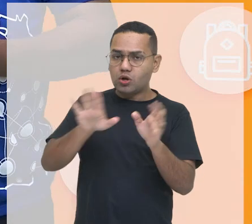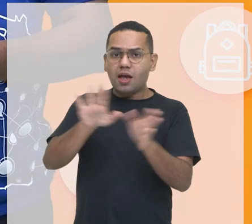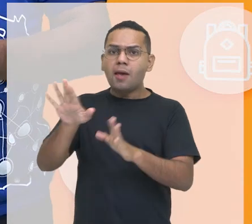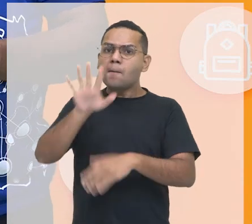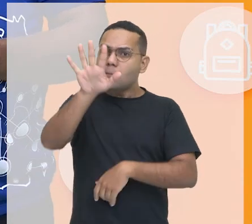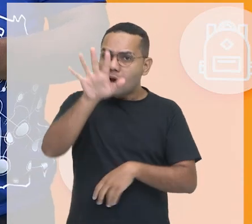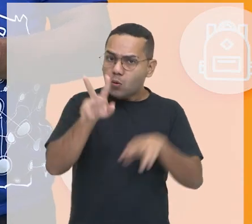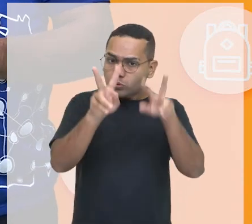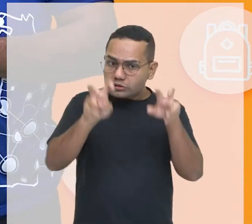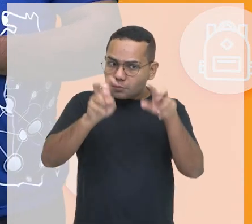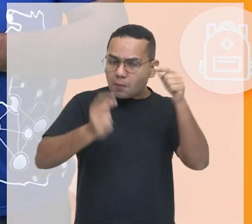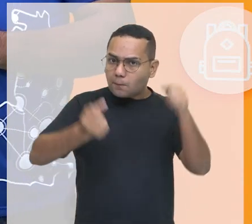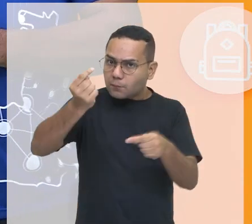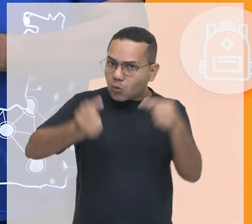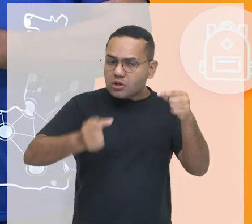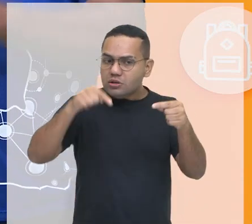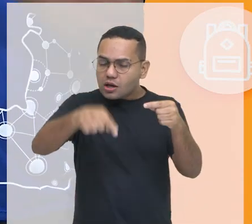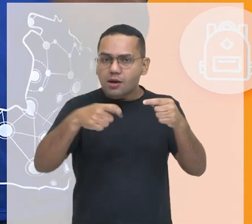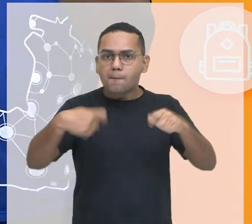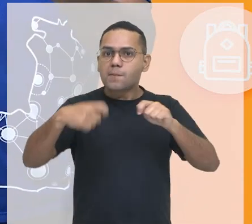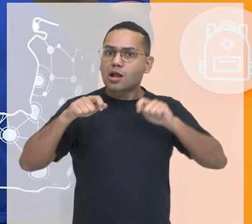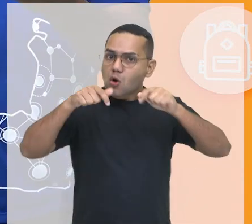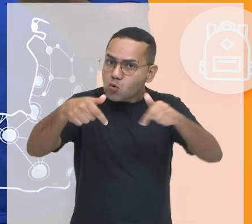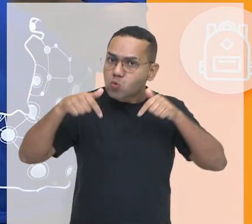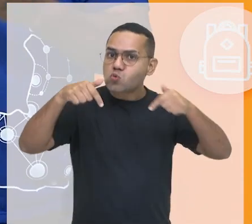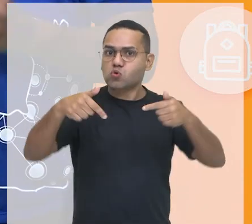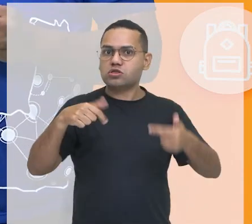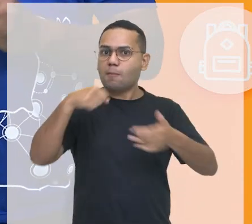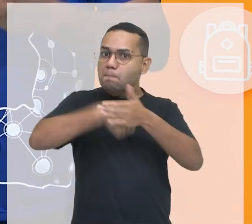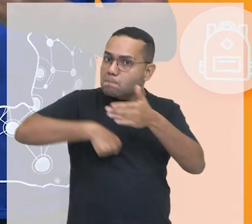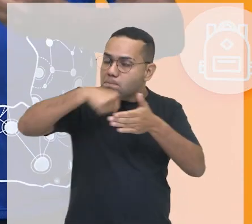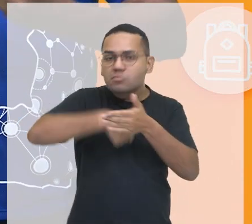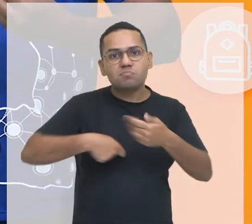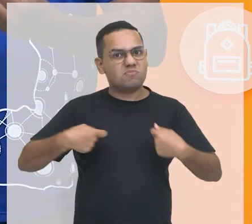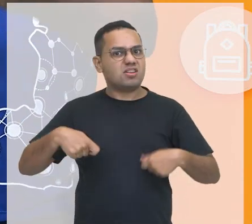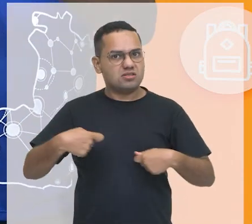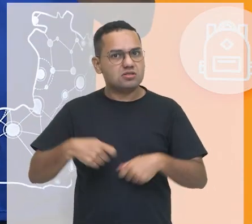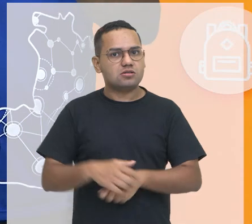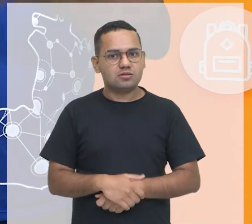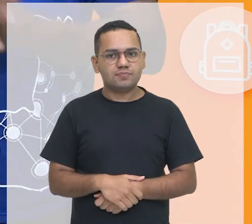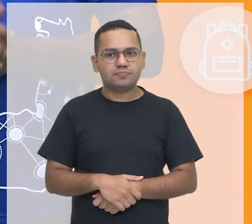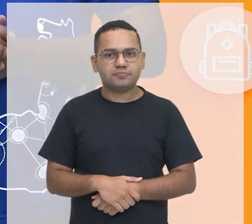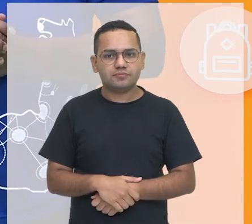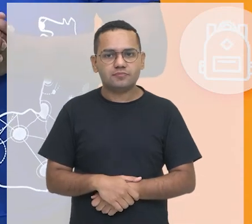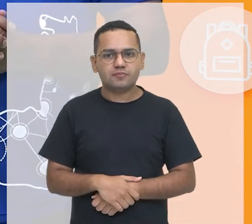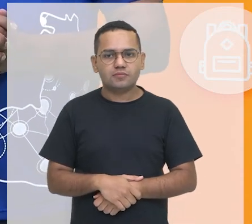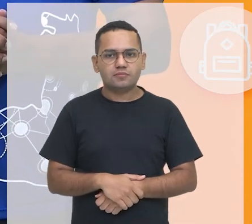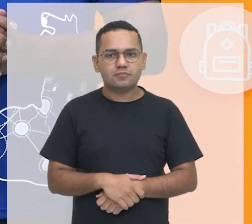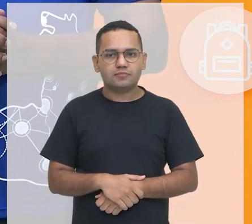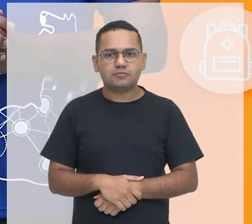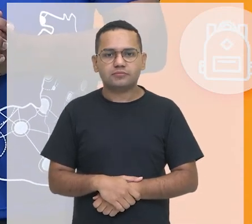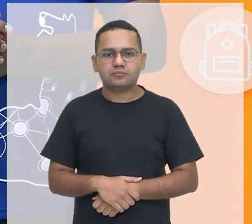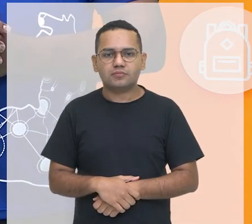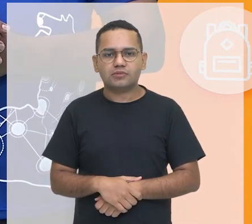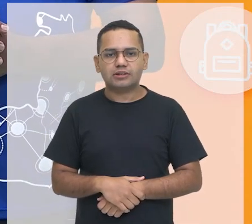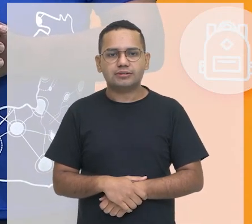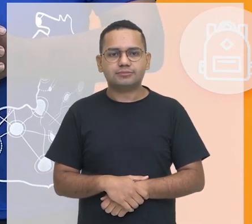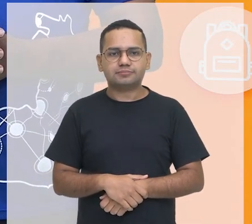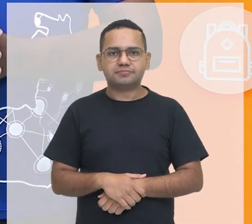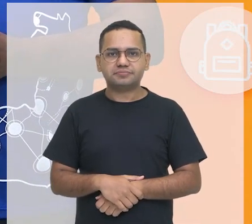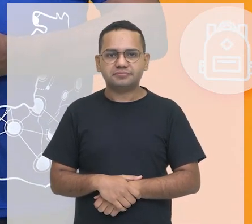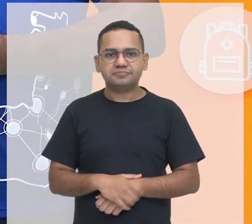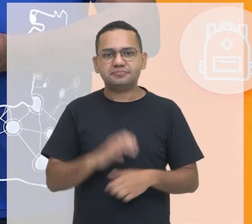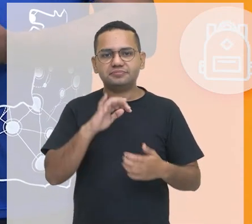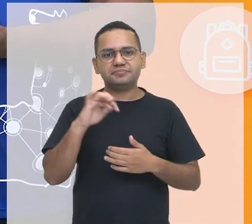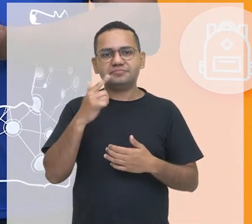com ela. Nos movimentos juvenis, eles são essa semente, né? Outra coisa importante também